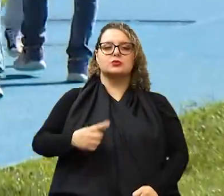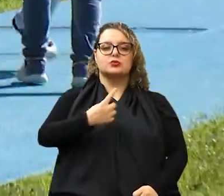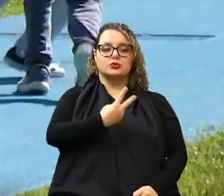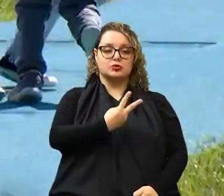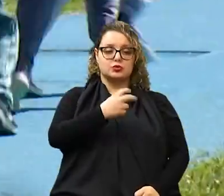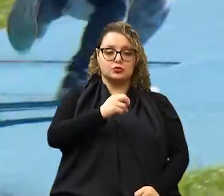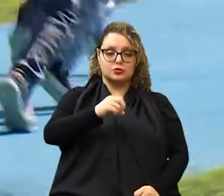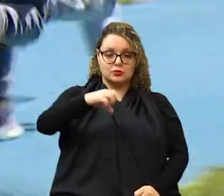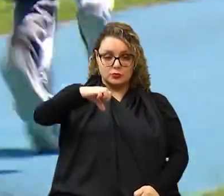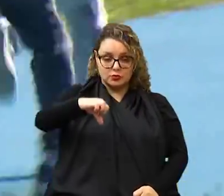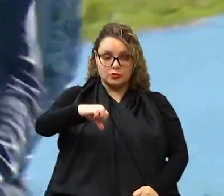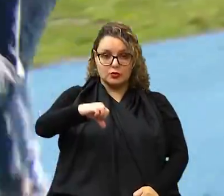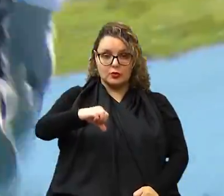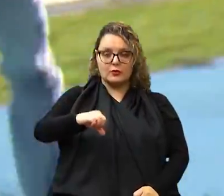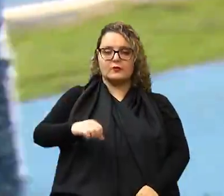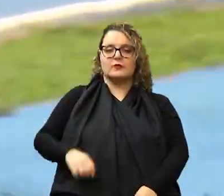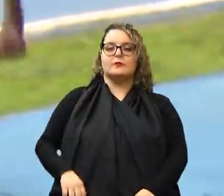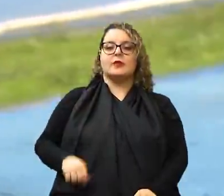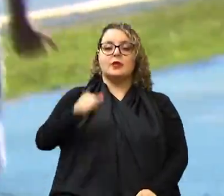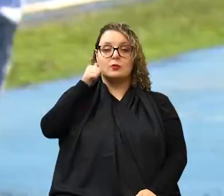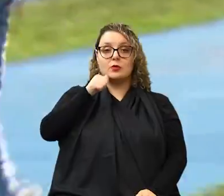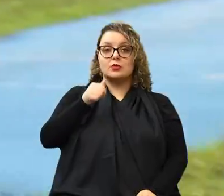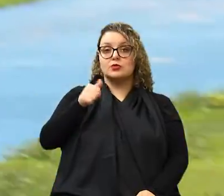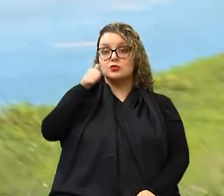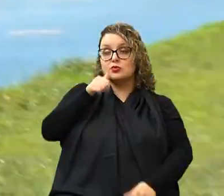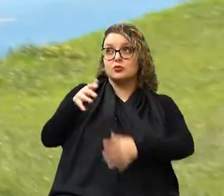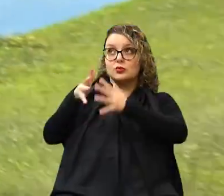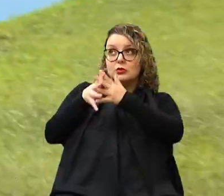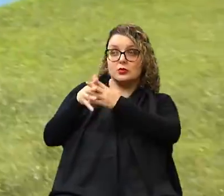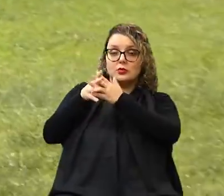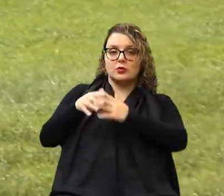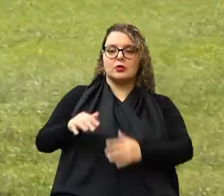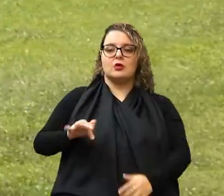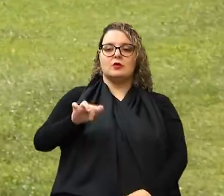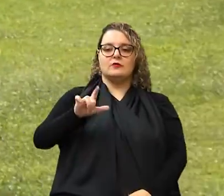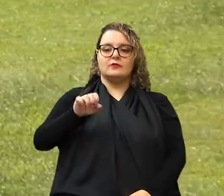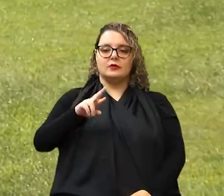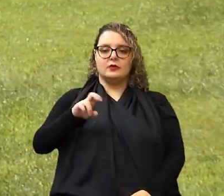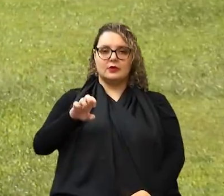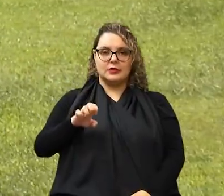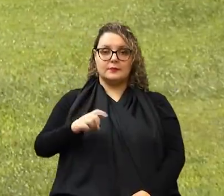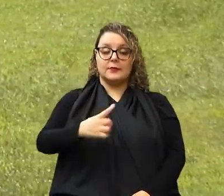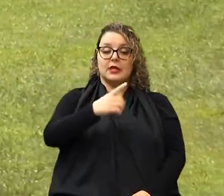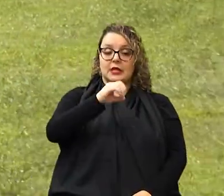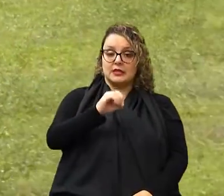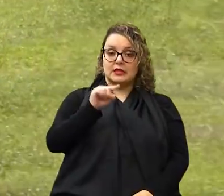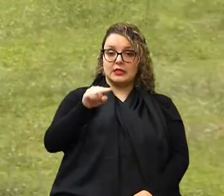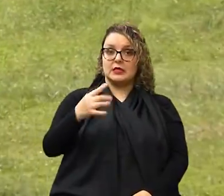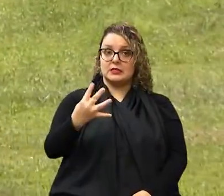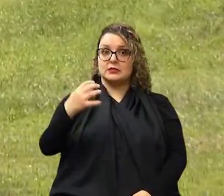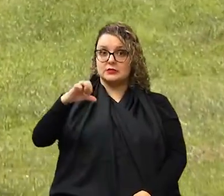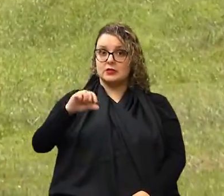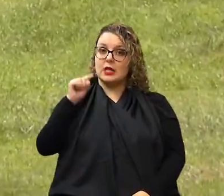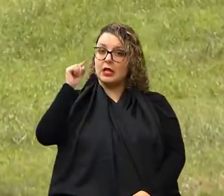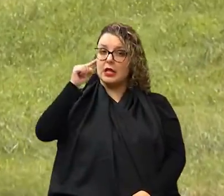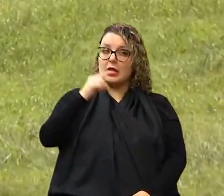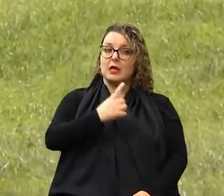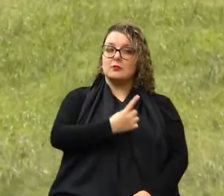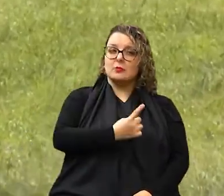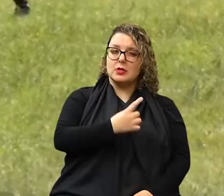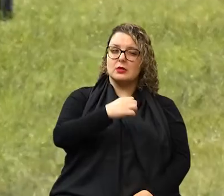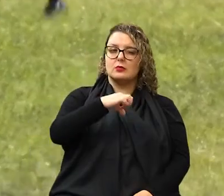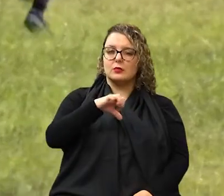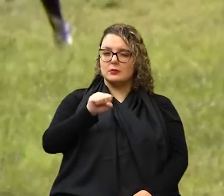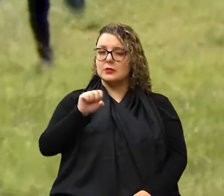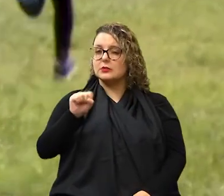2009 em Berlim. E o feminino é de uma americana, a Florence Griffith Joyner, 10,49, lá